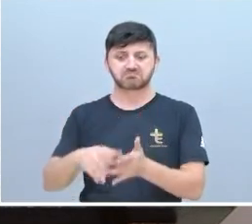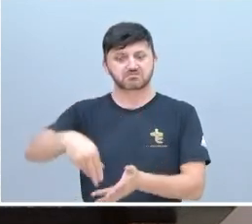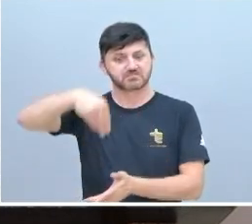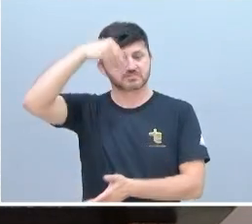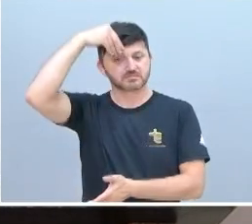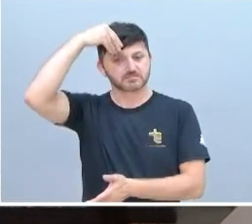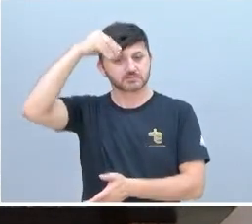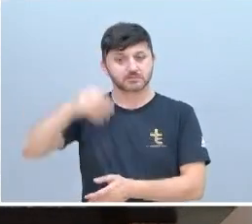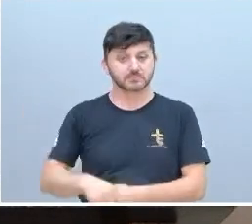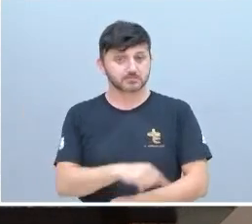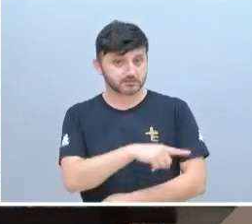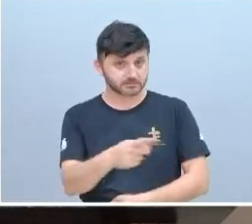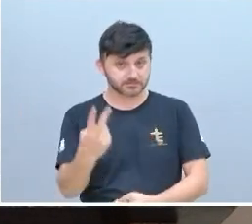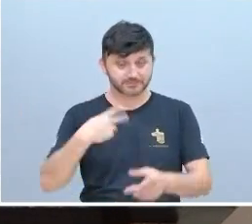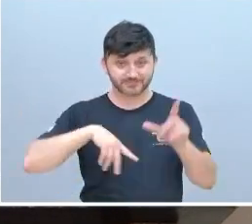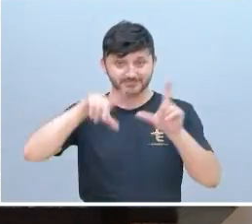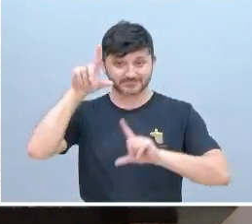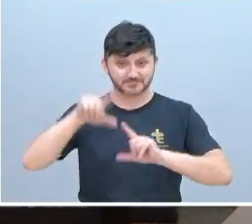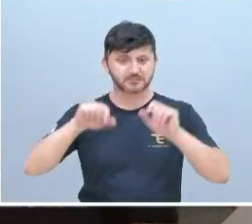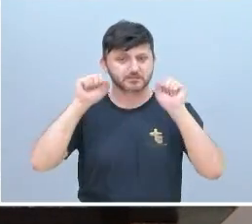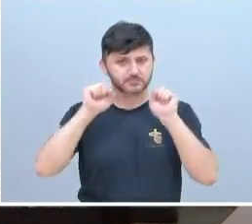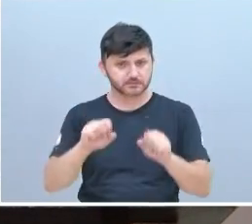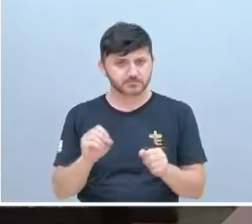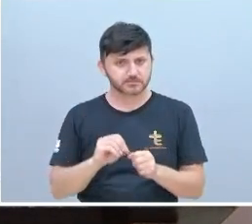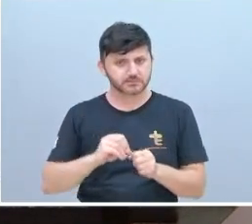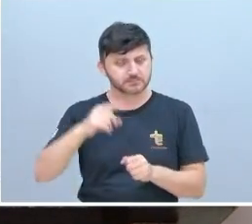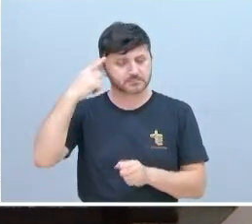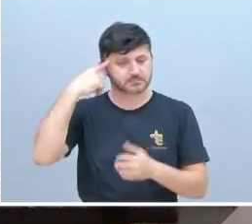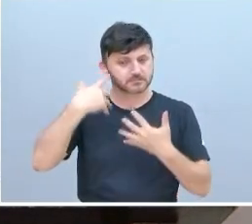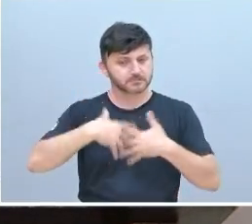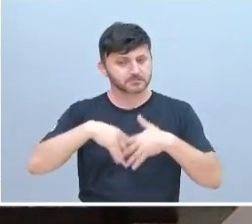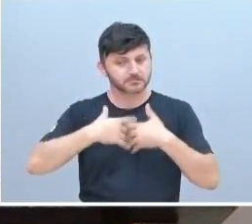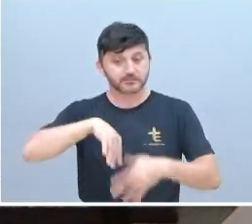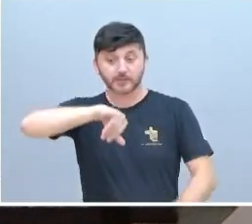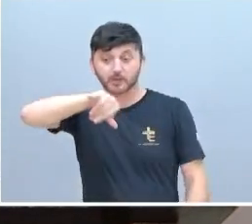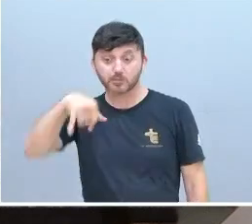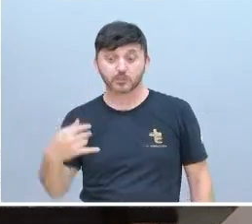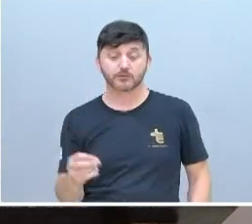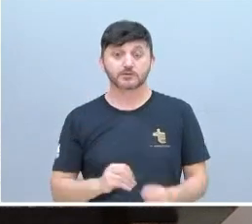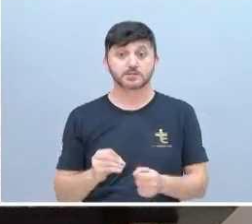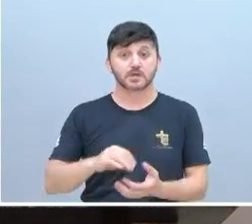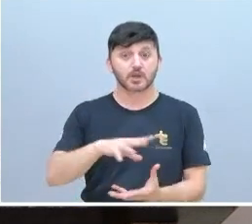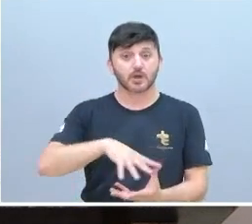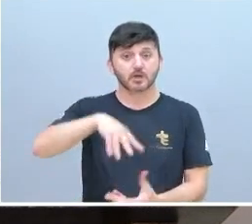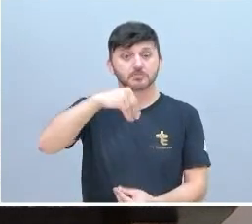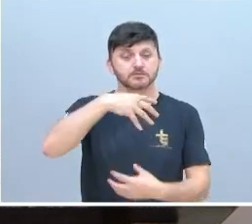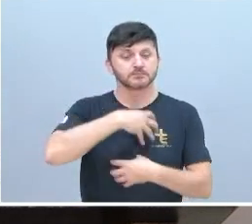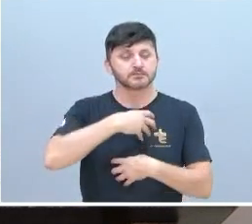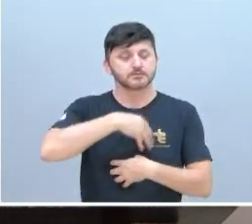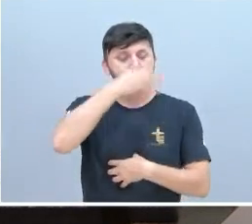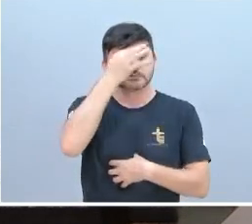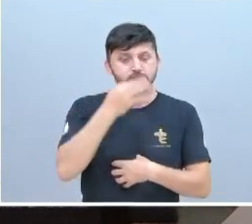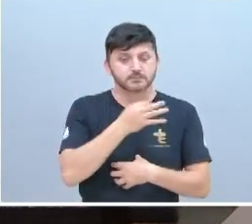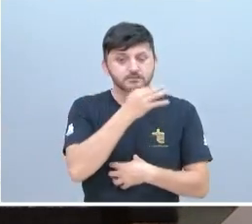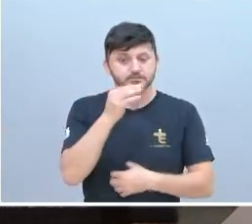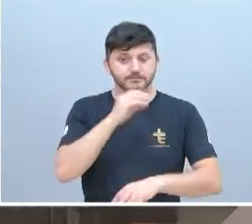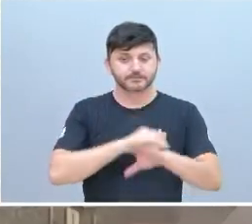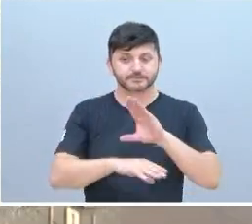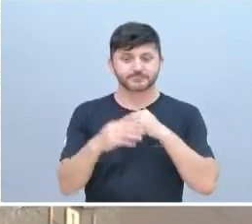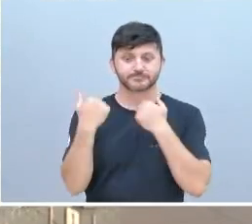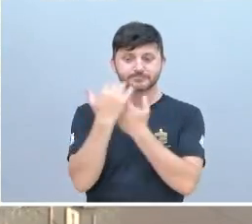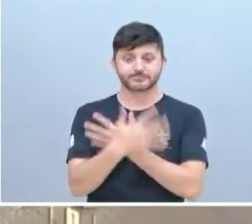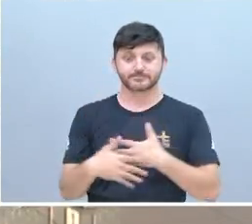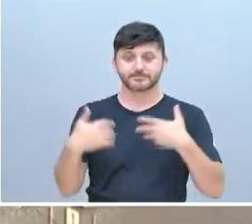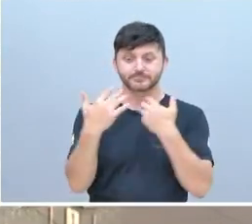do batismo. Você que nos acompanha poderá aproveitar este momento e fazer a sua comunhão espiritual. Cantemos.